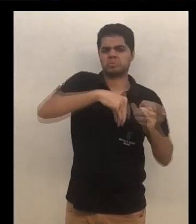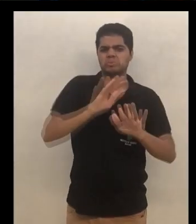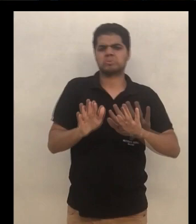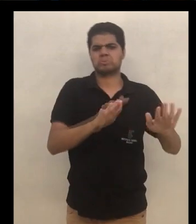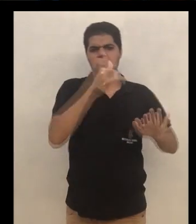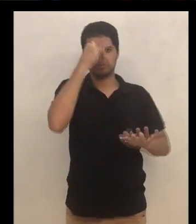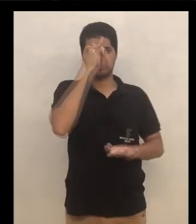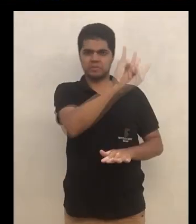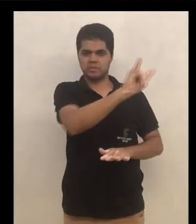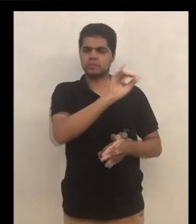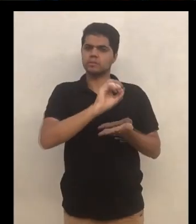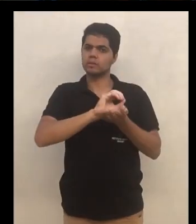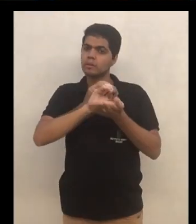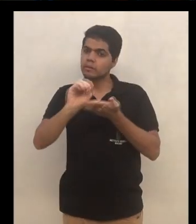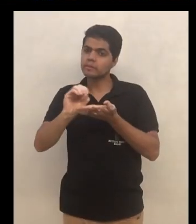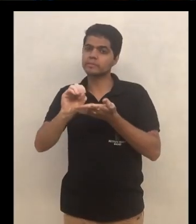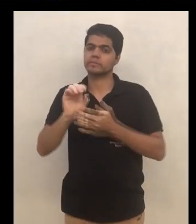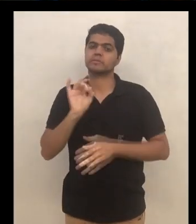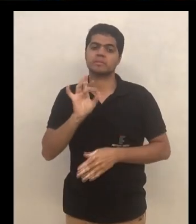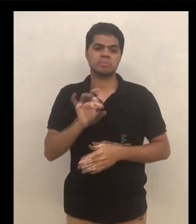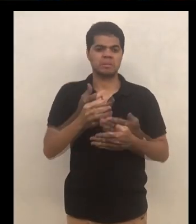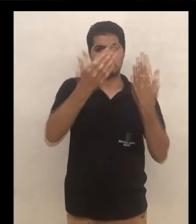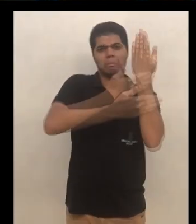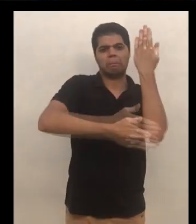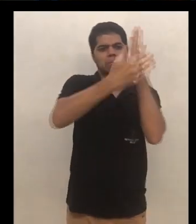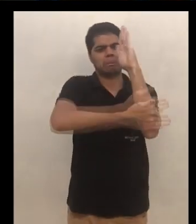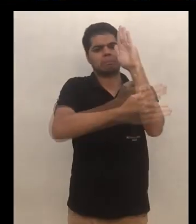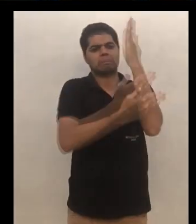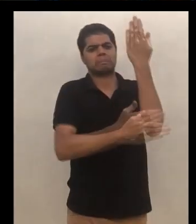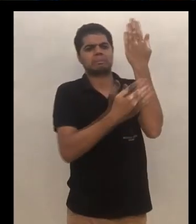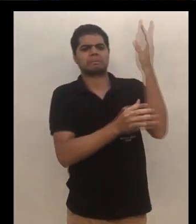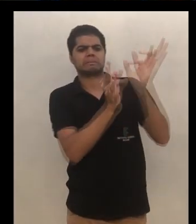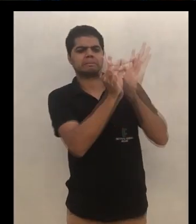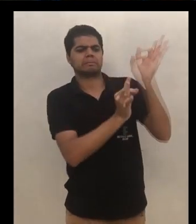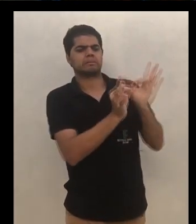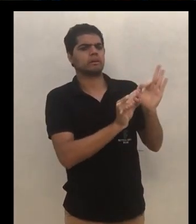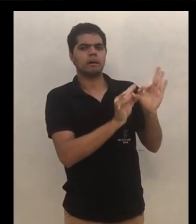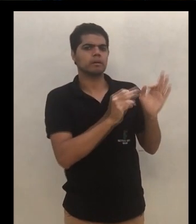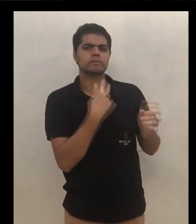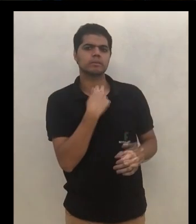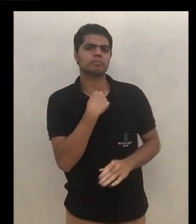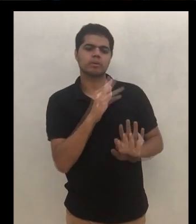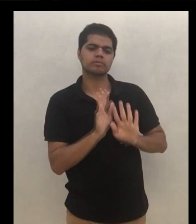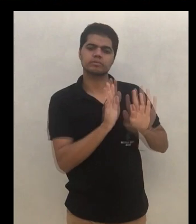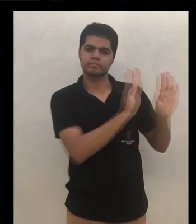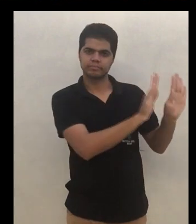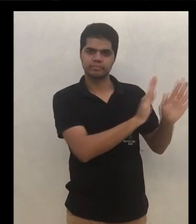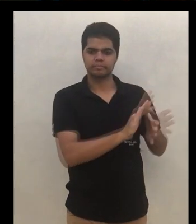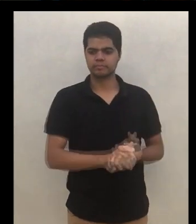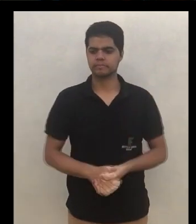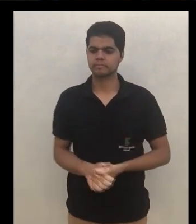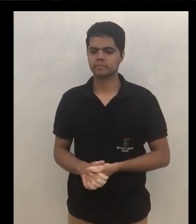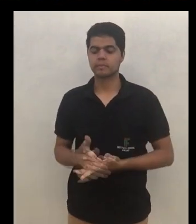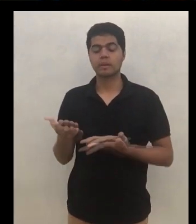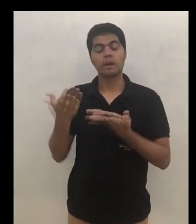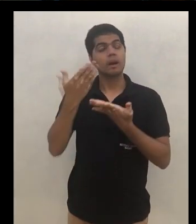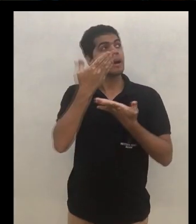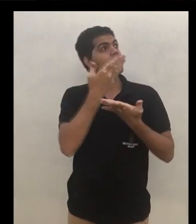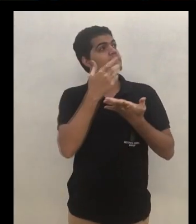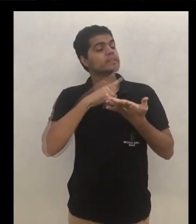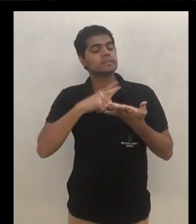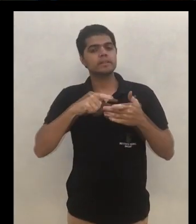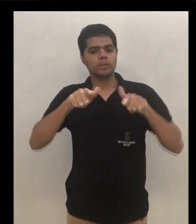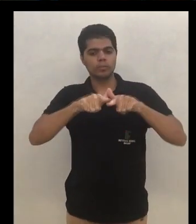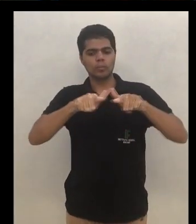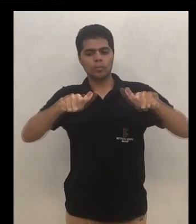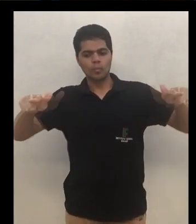né, em sistema orgânico, ou seja, não pode usar uma madeira tratada para fazer a cama com maravilha. Aqui você vê uma cama natural,